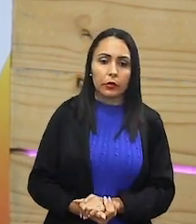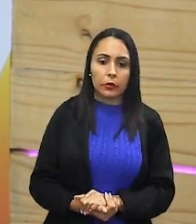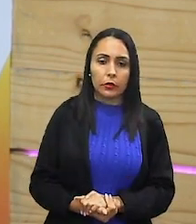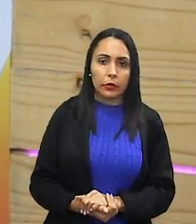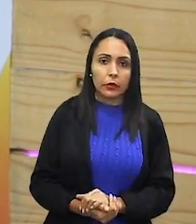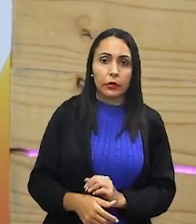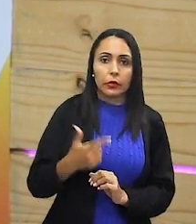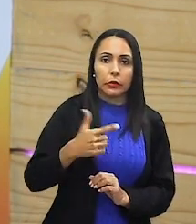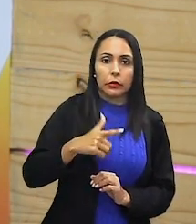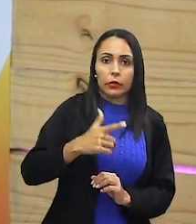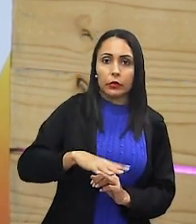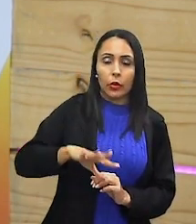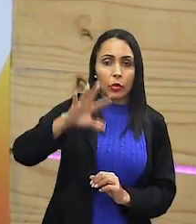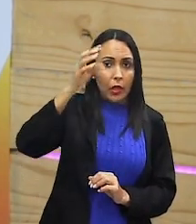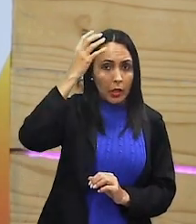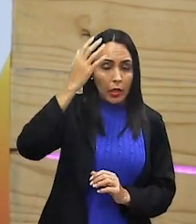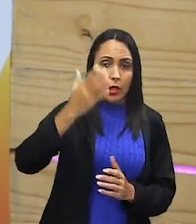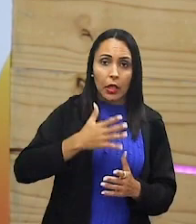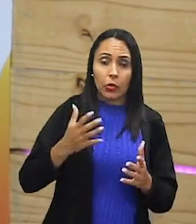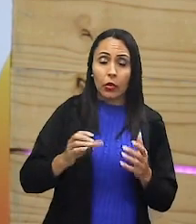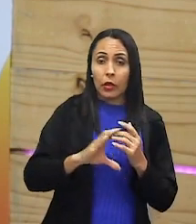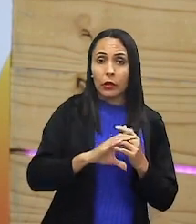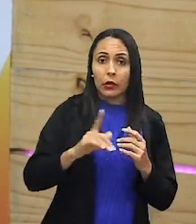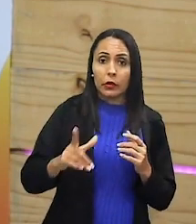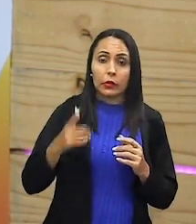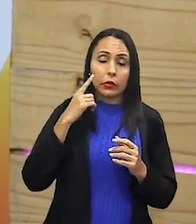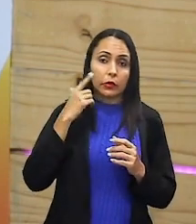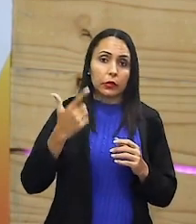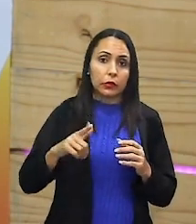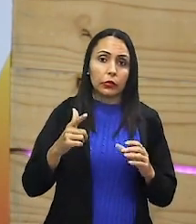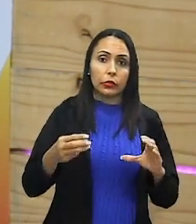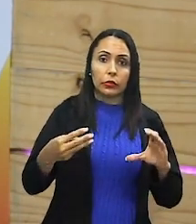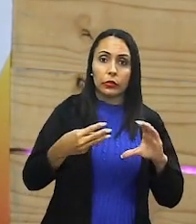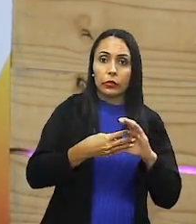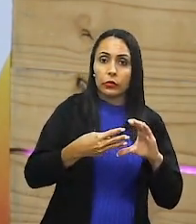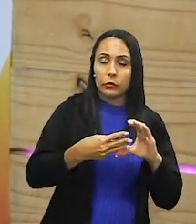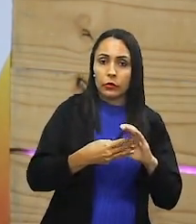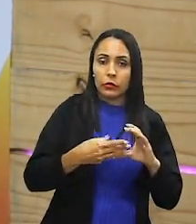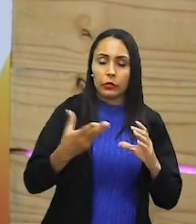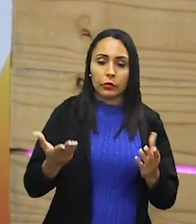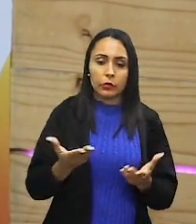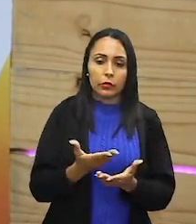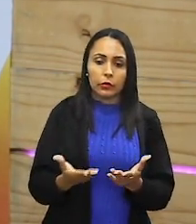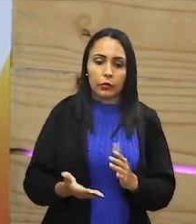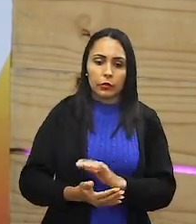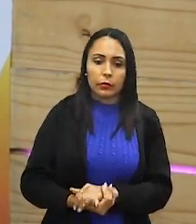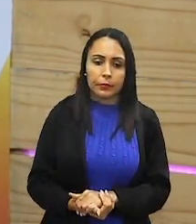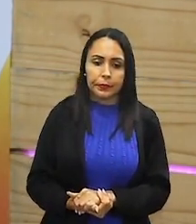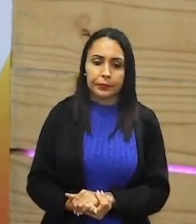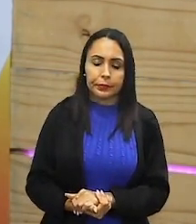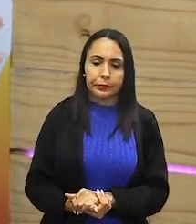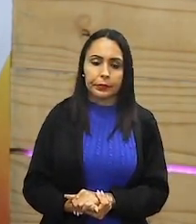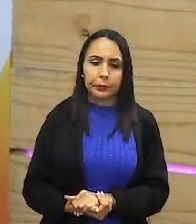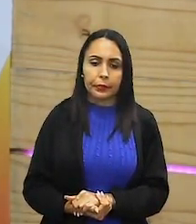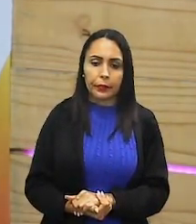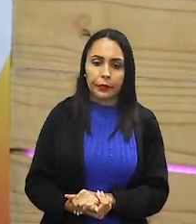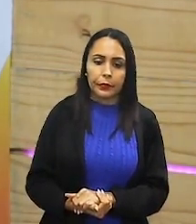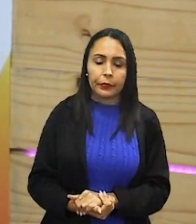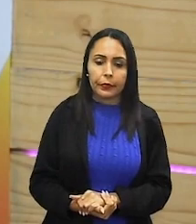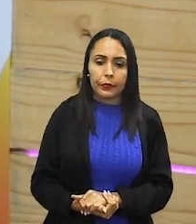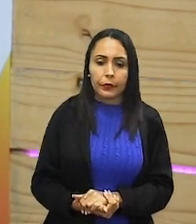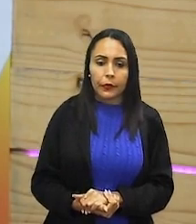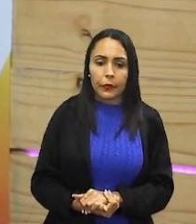reino. Vírus não tem classificação. Vírus não tem célula. Segundo a teoria celular, para você ser vivo, você tem que ter célula. Vírus não